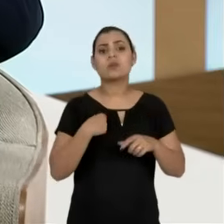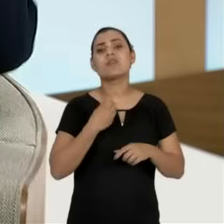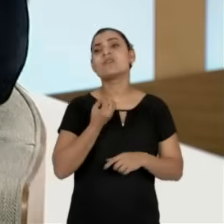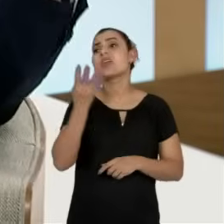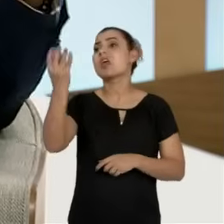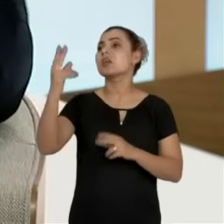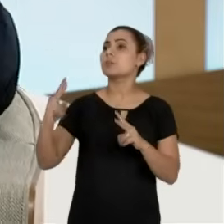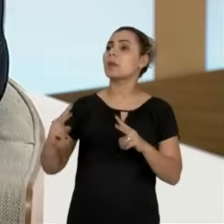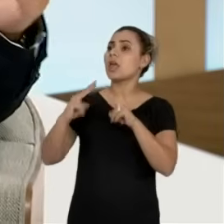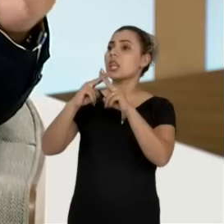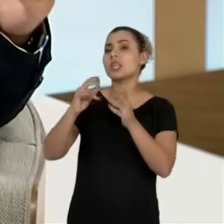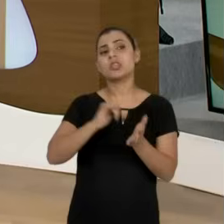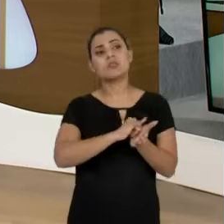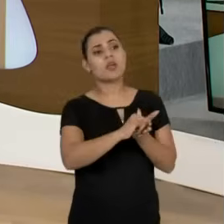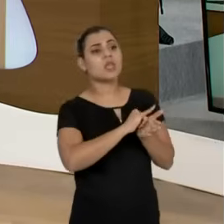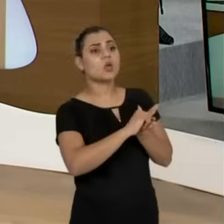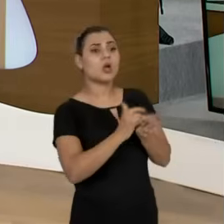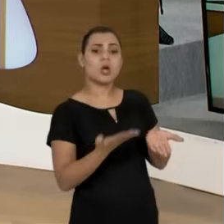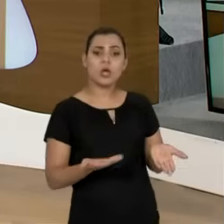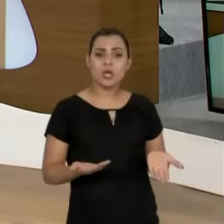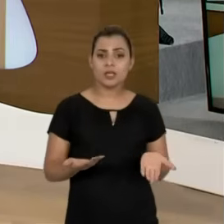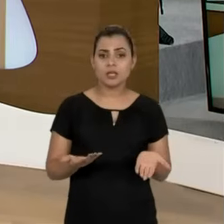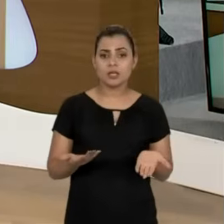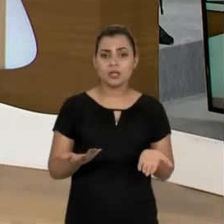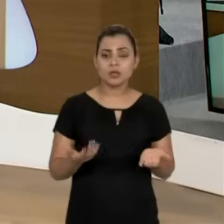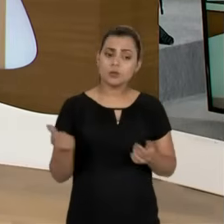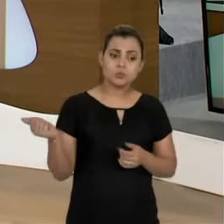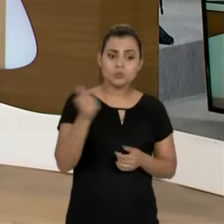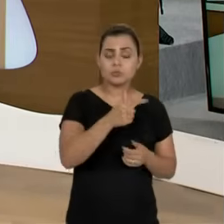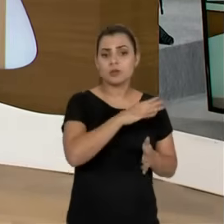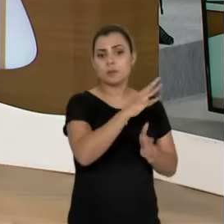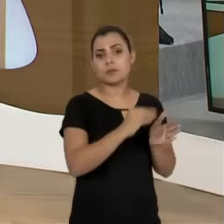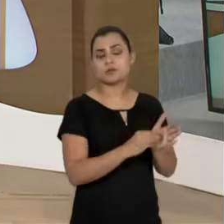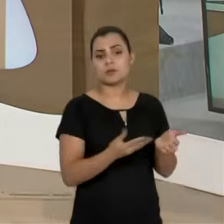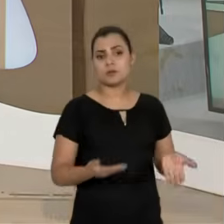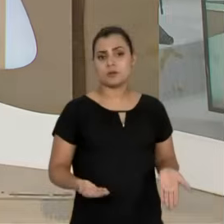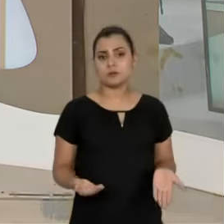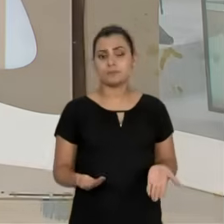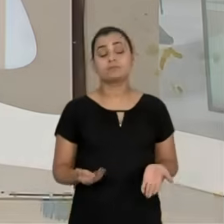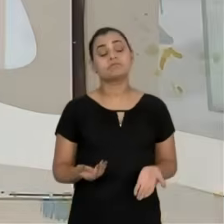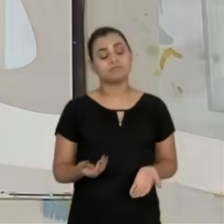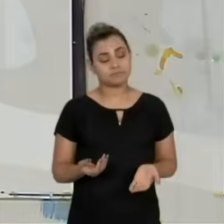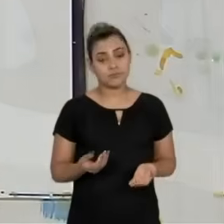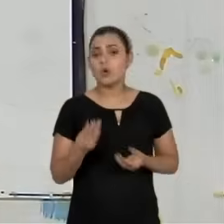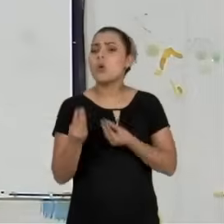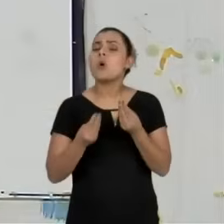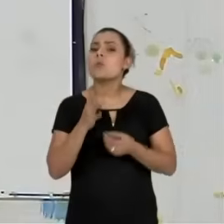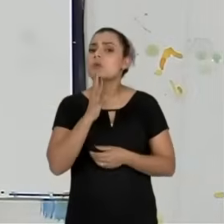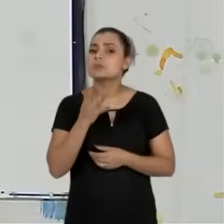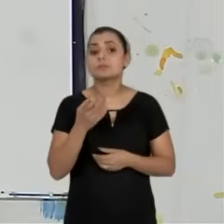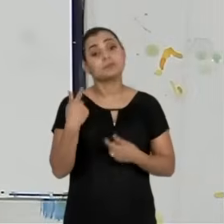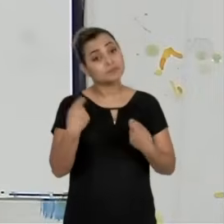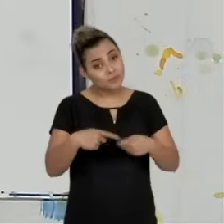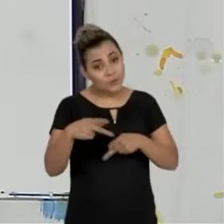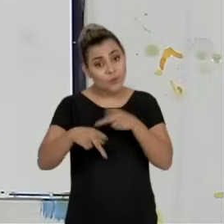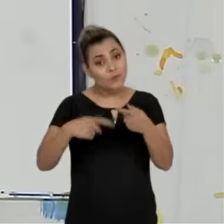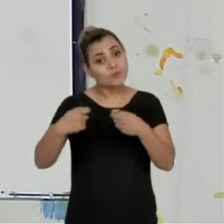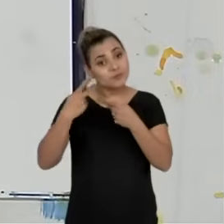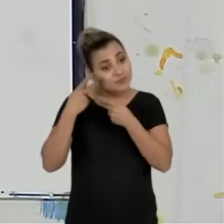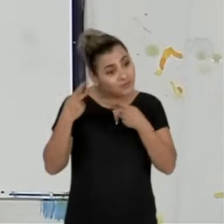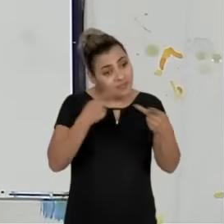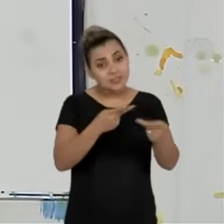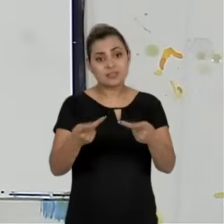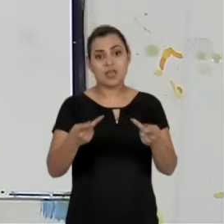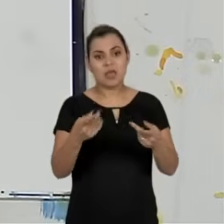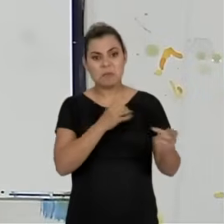para Nova York, para Miami, do que para a Amazônia. Como conhecer a Amazônia? Então, as pessoas têm que ir para a Amazônia. Não precisa